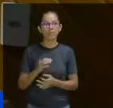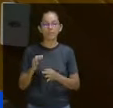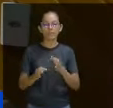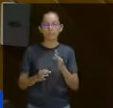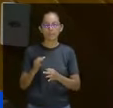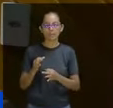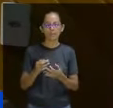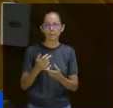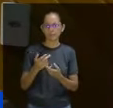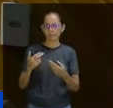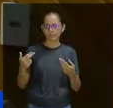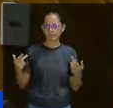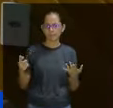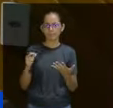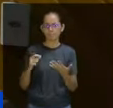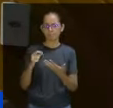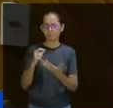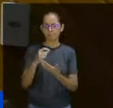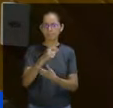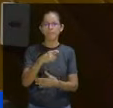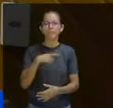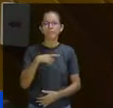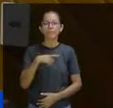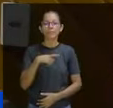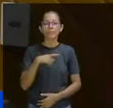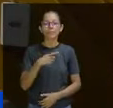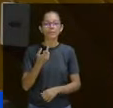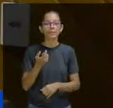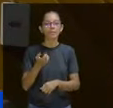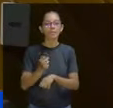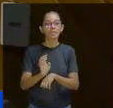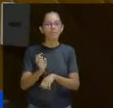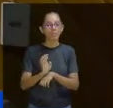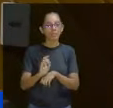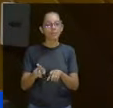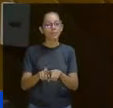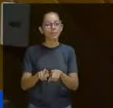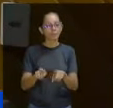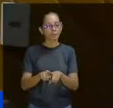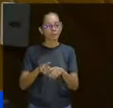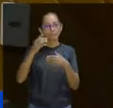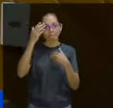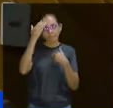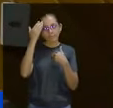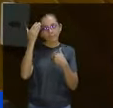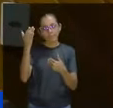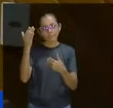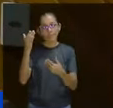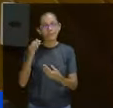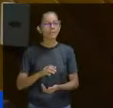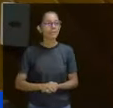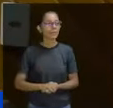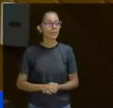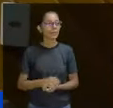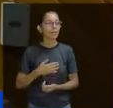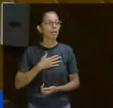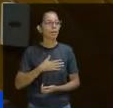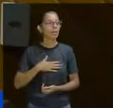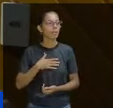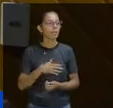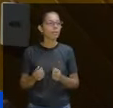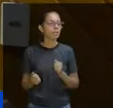Zelina, Rinaldo, Michela, os nossos estagiários. Quero agradecer muito pela acolhida deles.